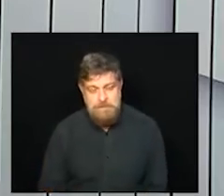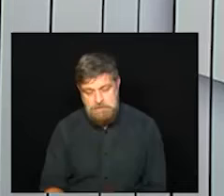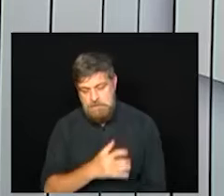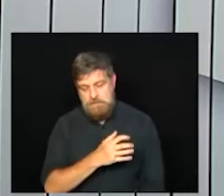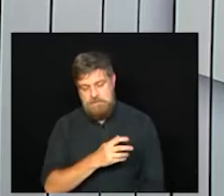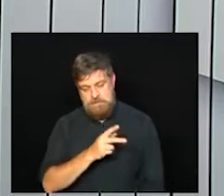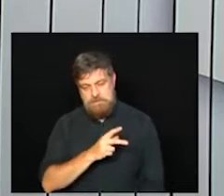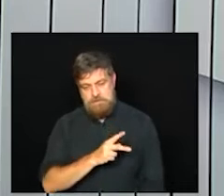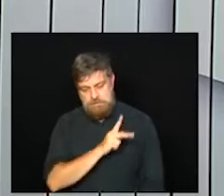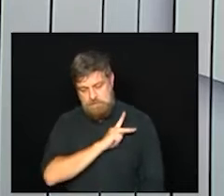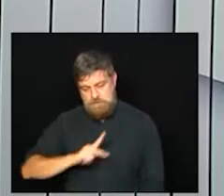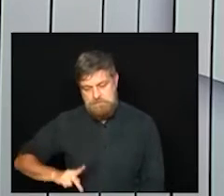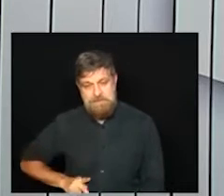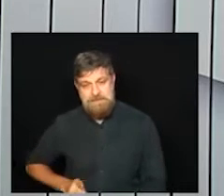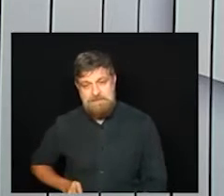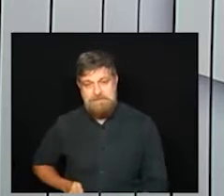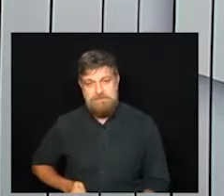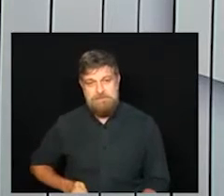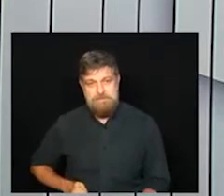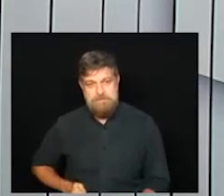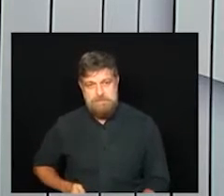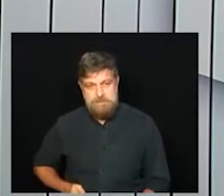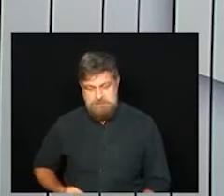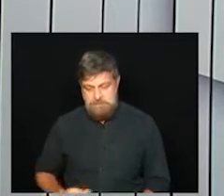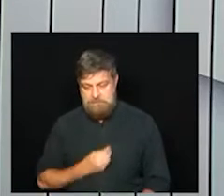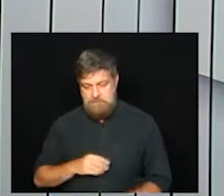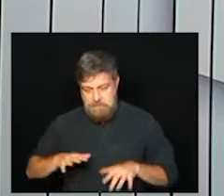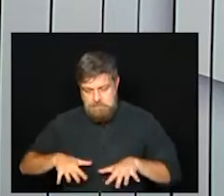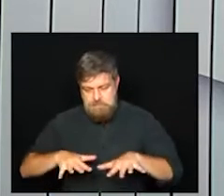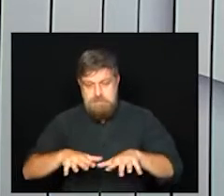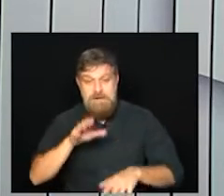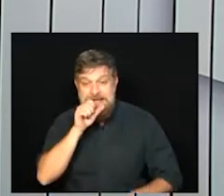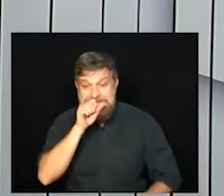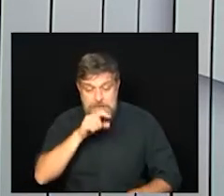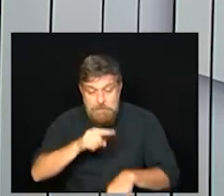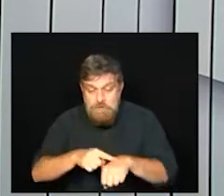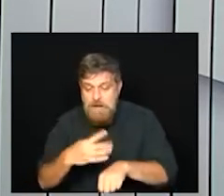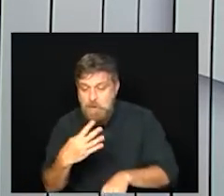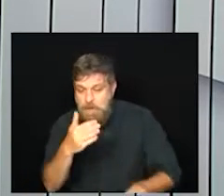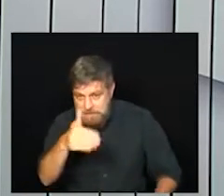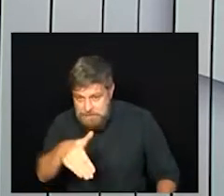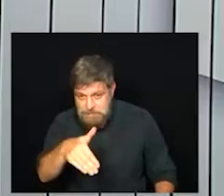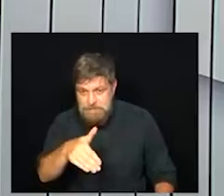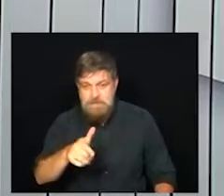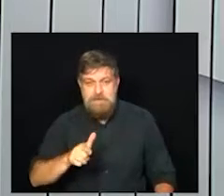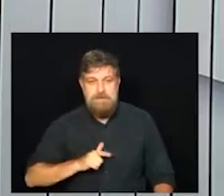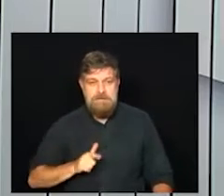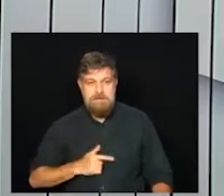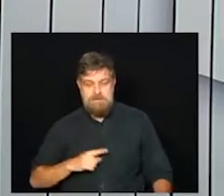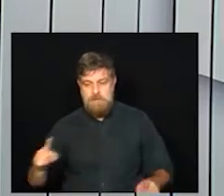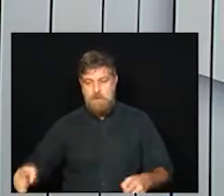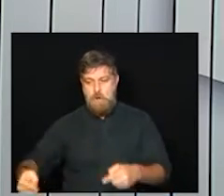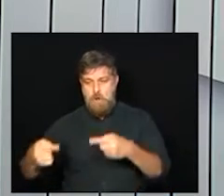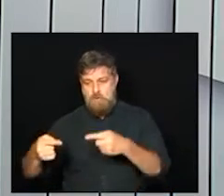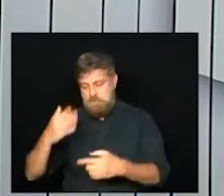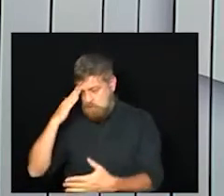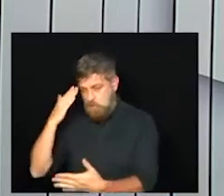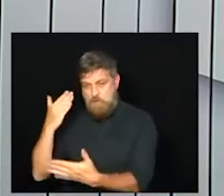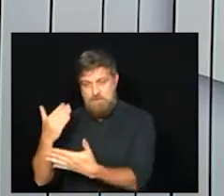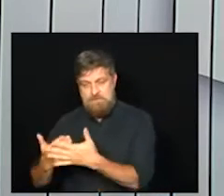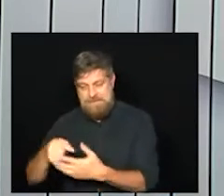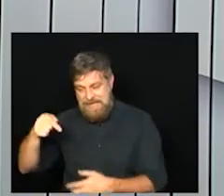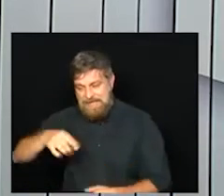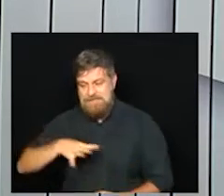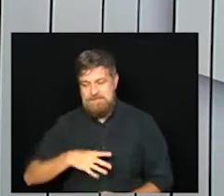Macaca que volta a campo no próximo sábado, 4h30 da tarde, contra o Confiança no estádio